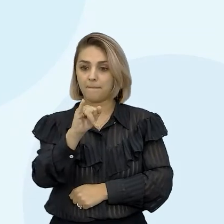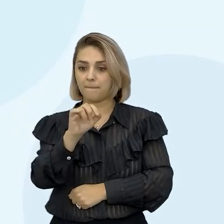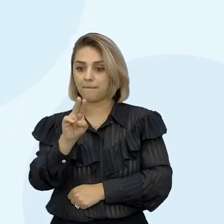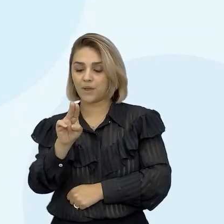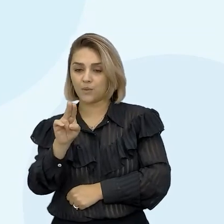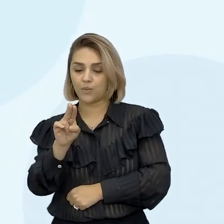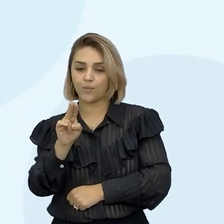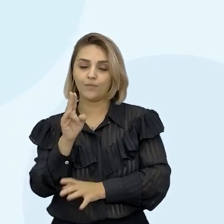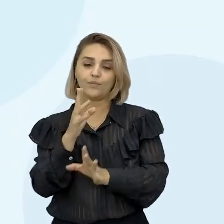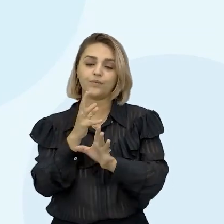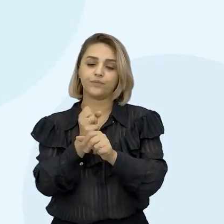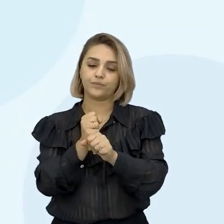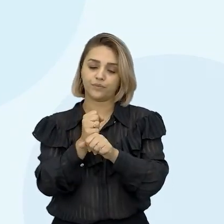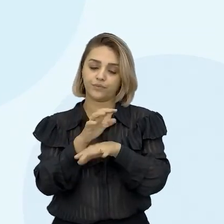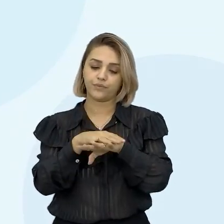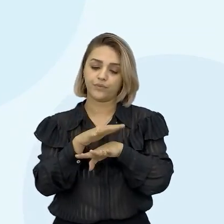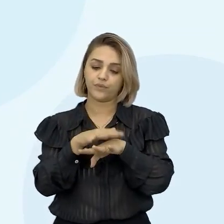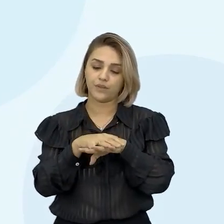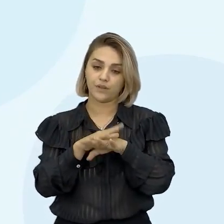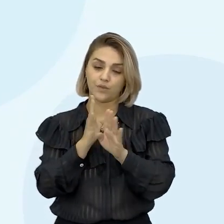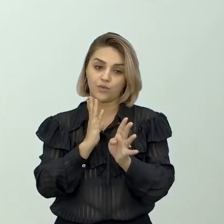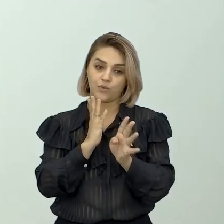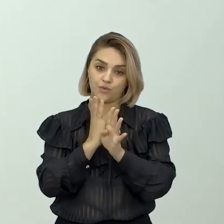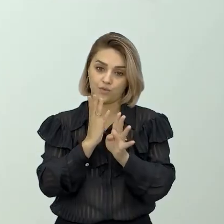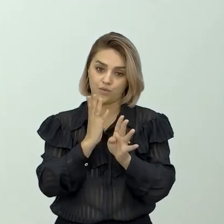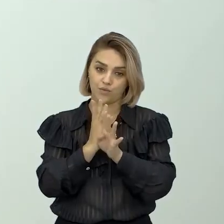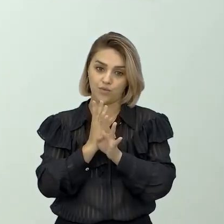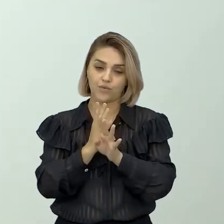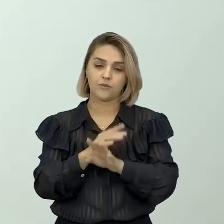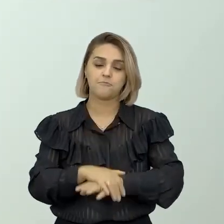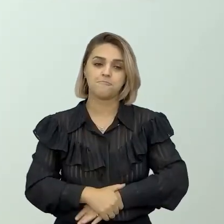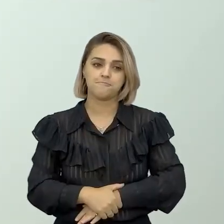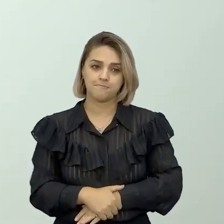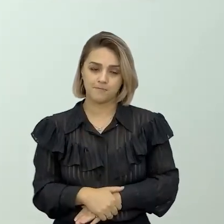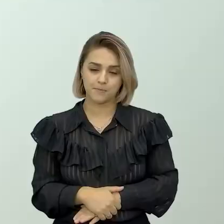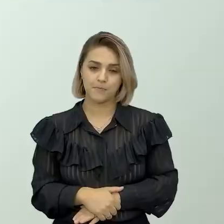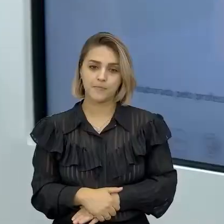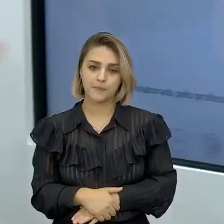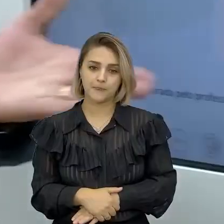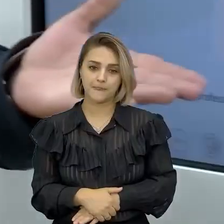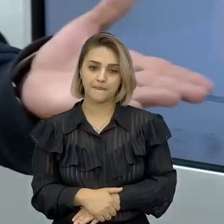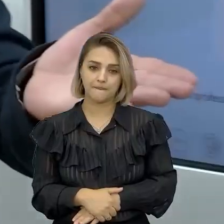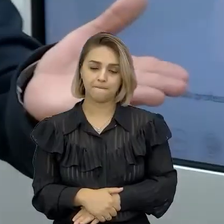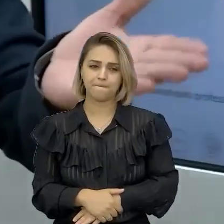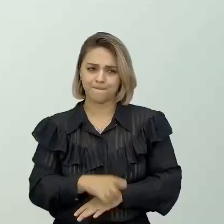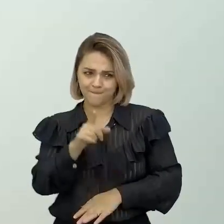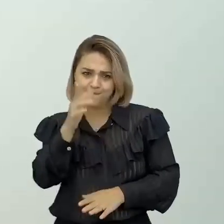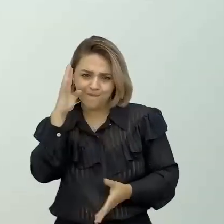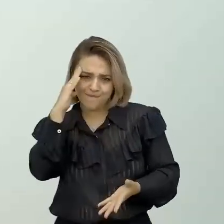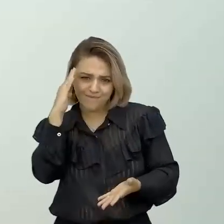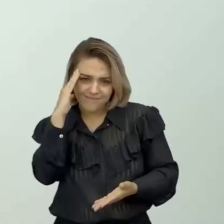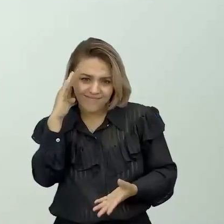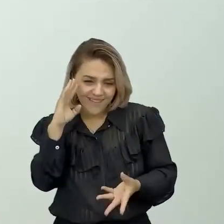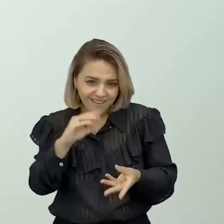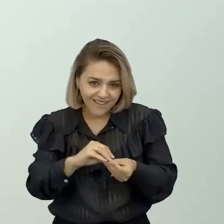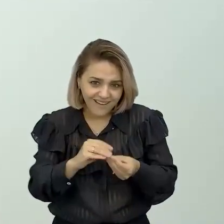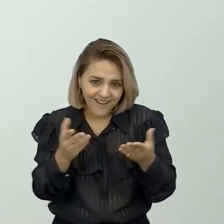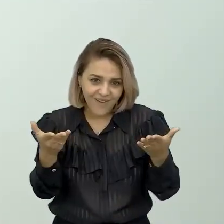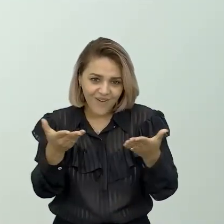Oi e o cálculo então a potência dissipada pelo resistor Agora você entendeu Agora você